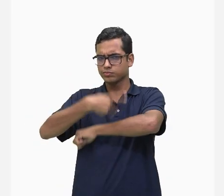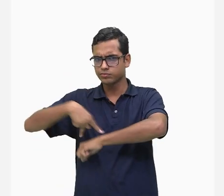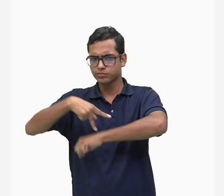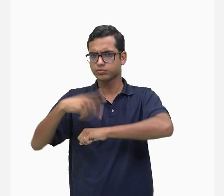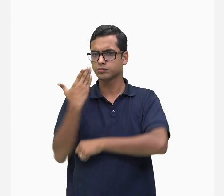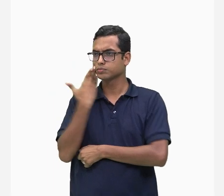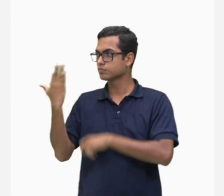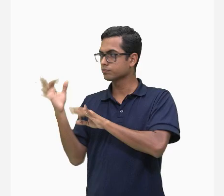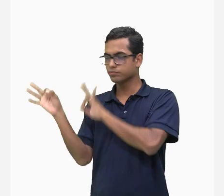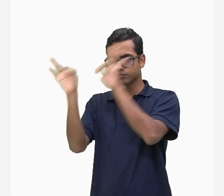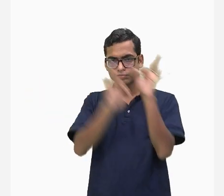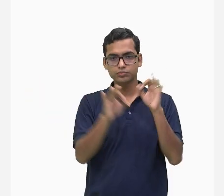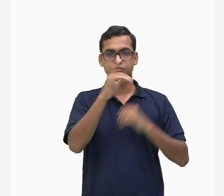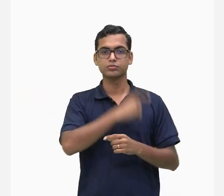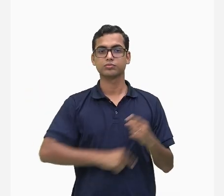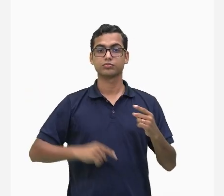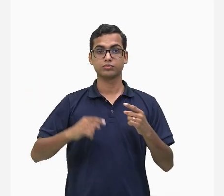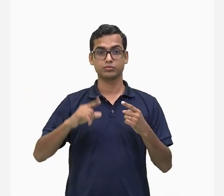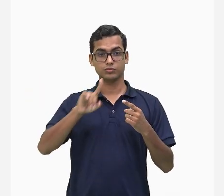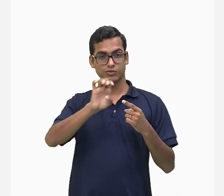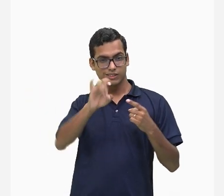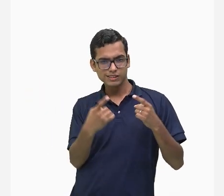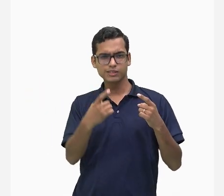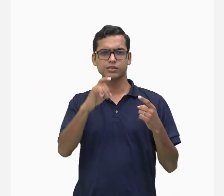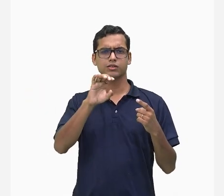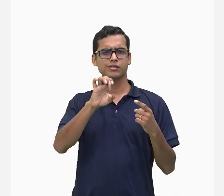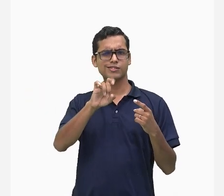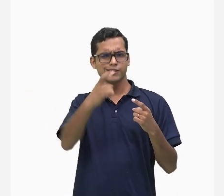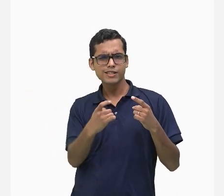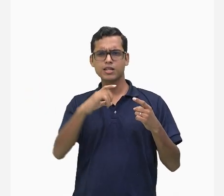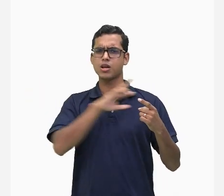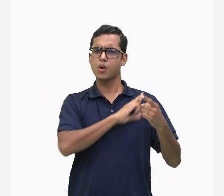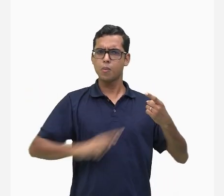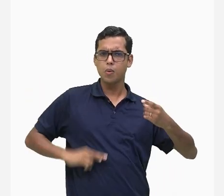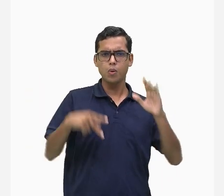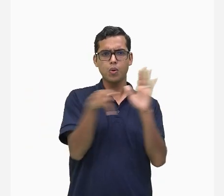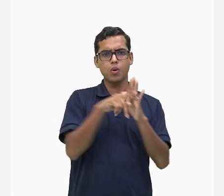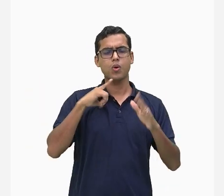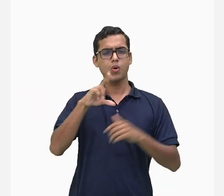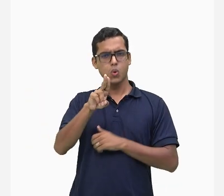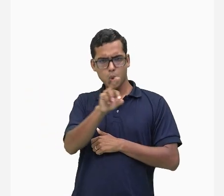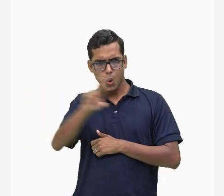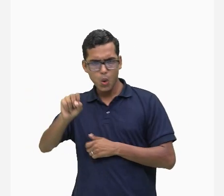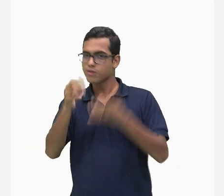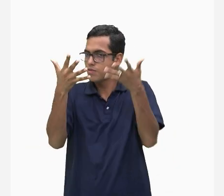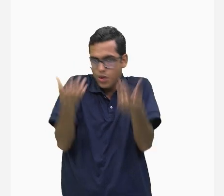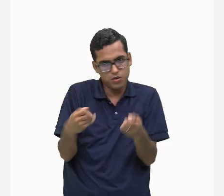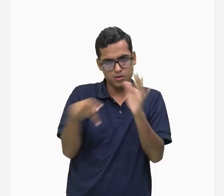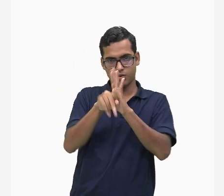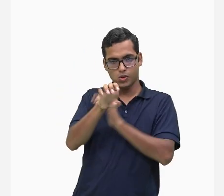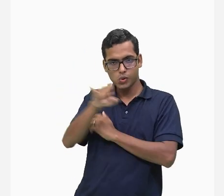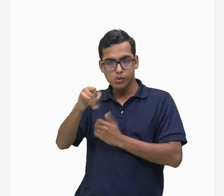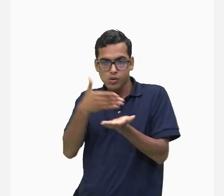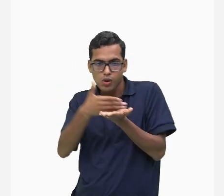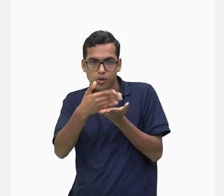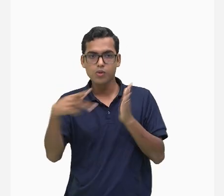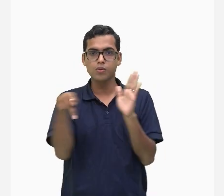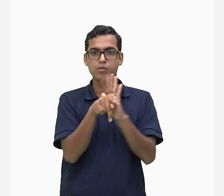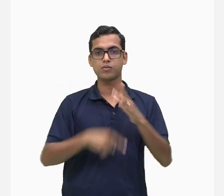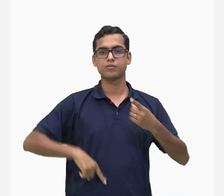vamos observar que as ex-repúblicas soviéticas que não aderiram à CEI vai iniciar com